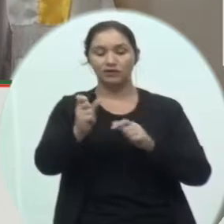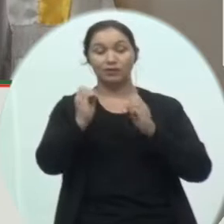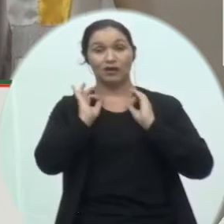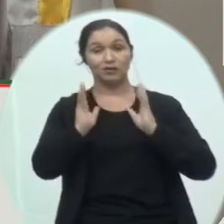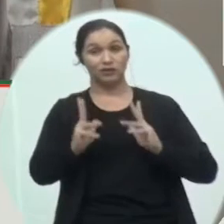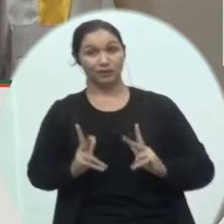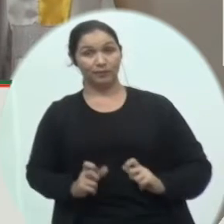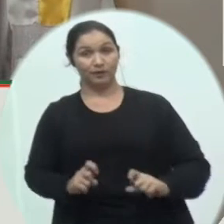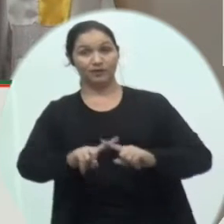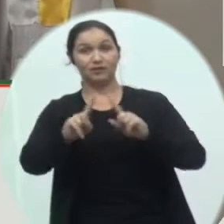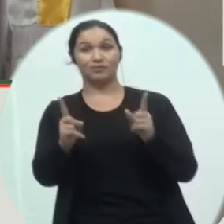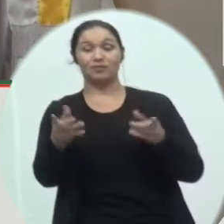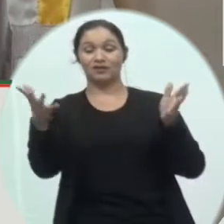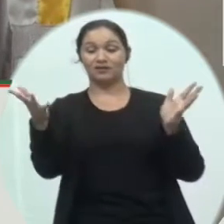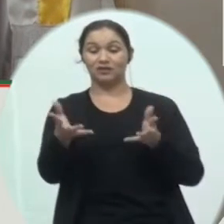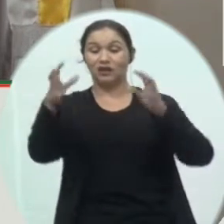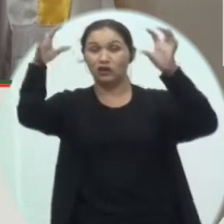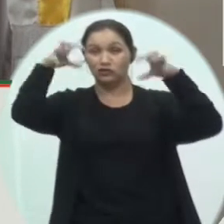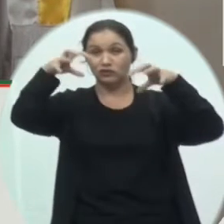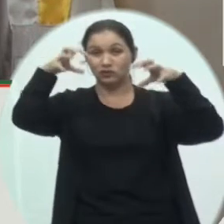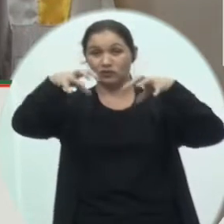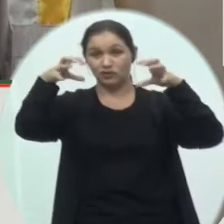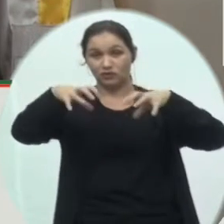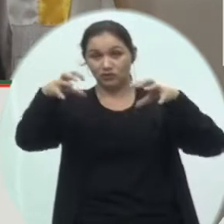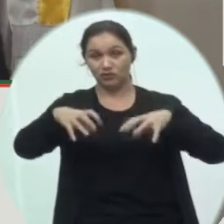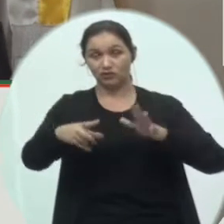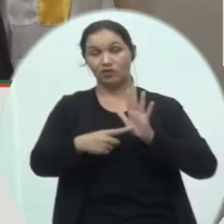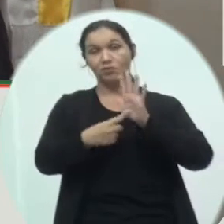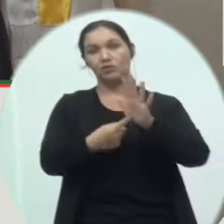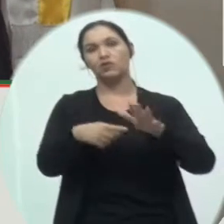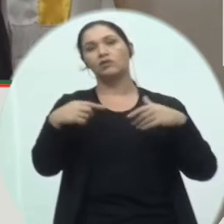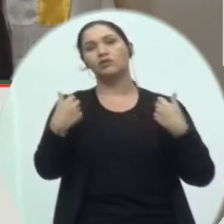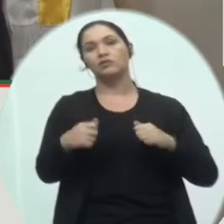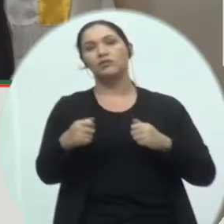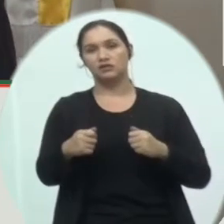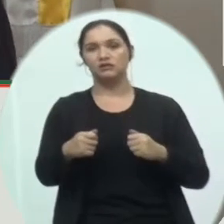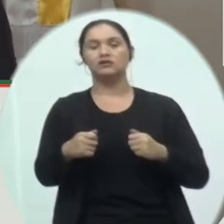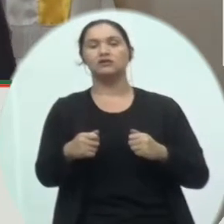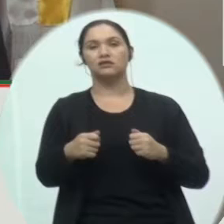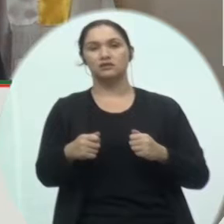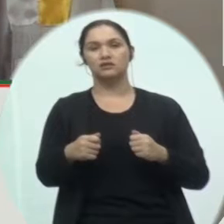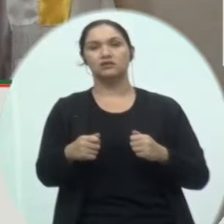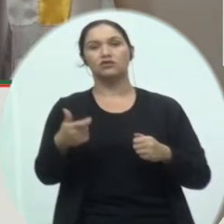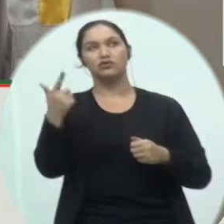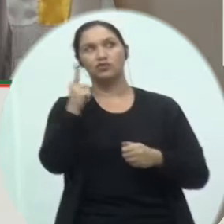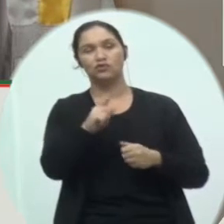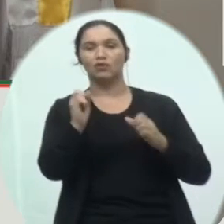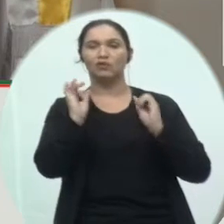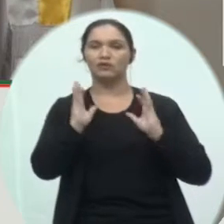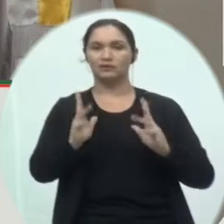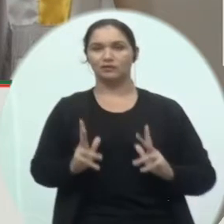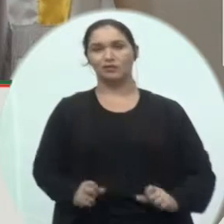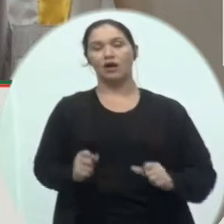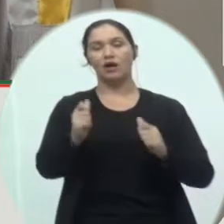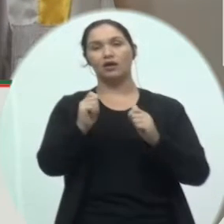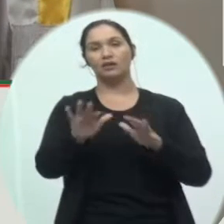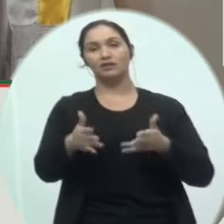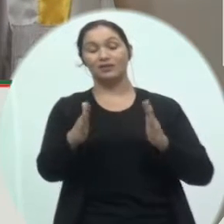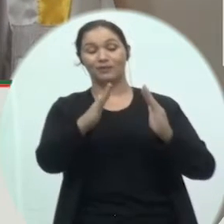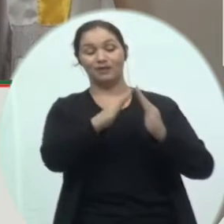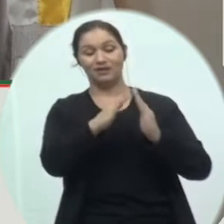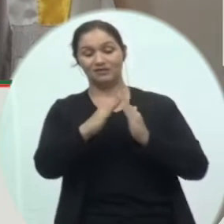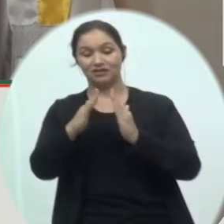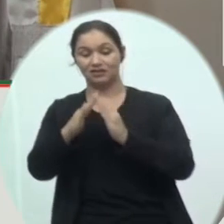refeito. Tiveram poucas casas invadidas, mas tiveram casas invadidas, e nós precisamos que